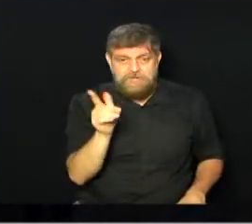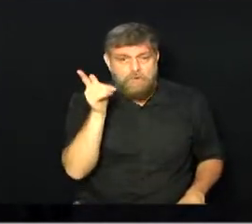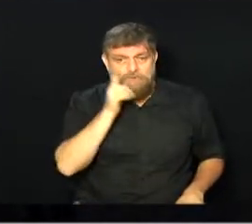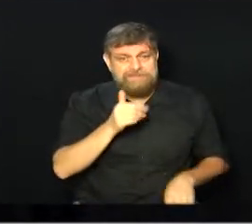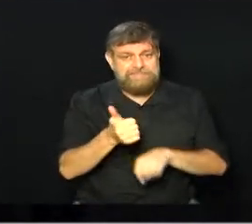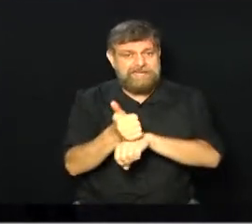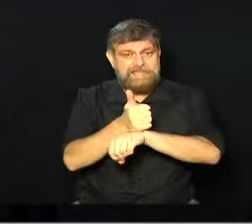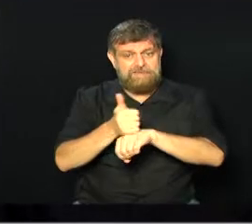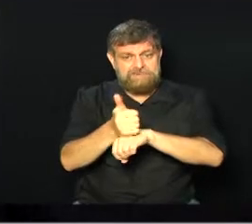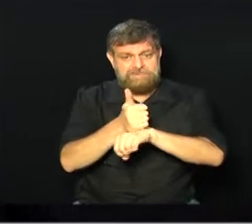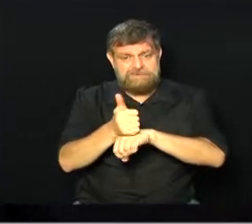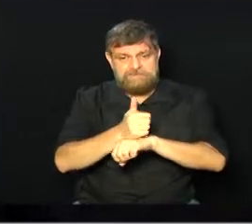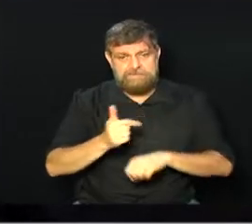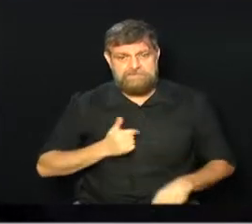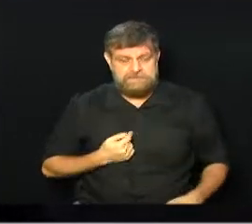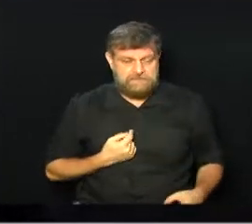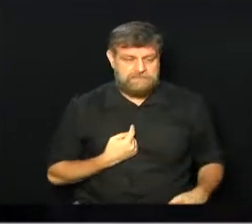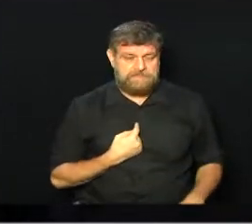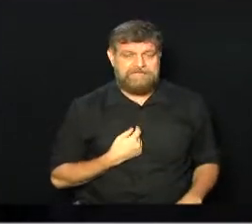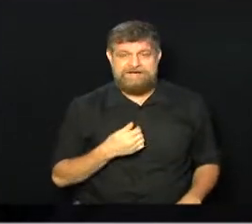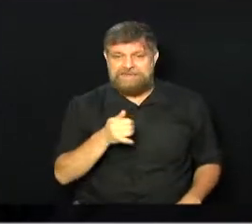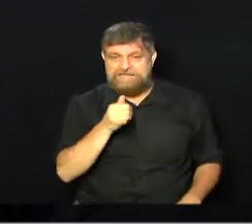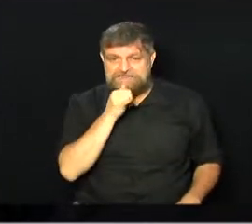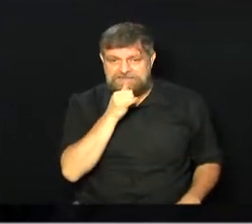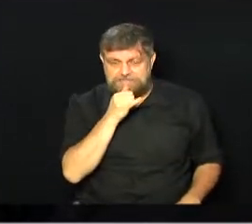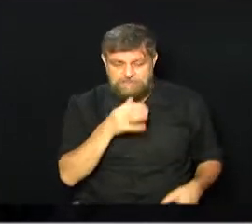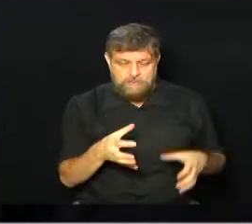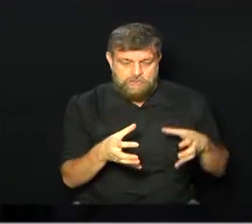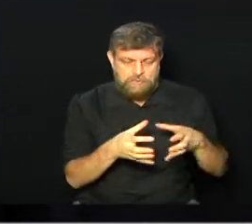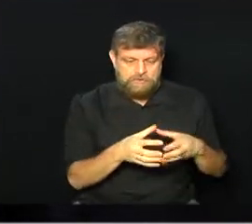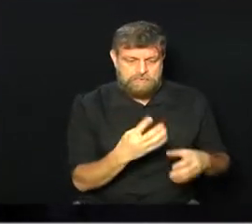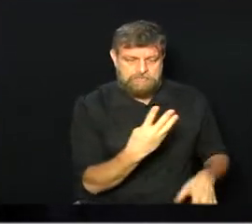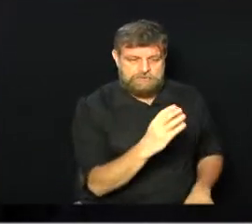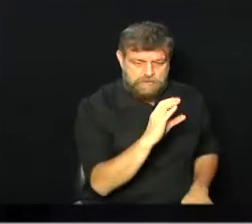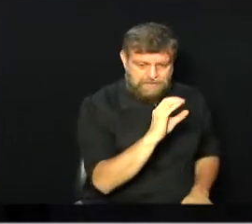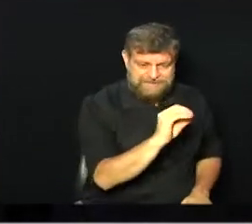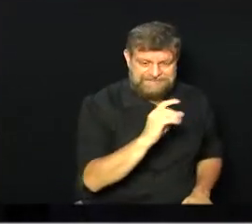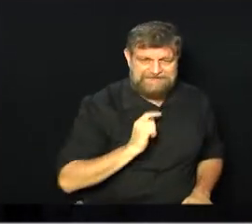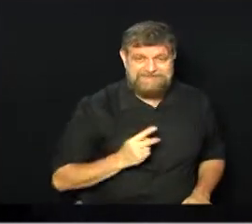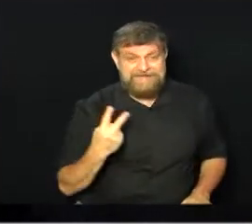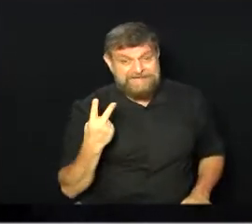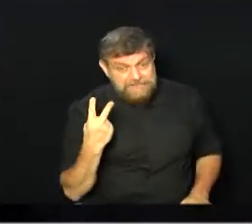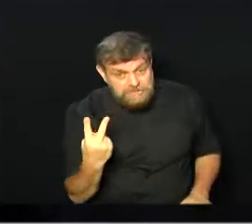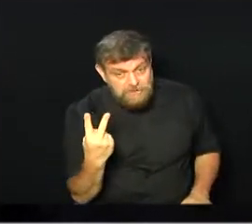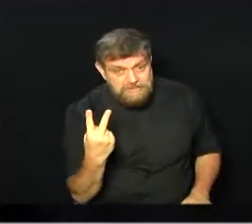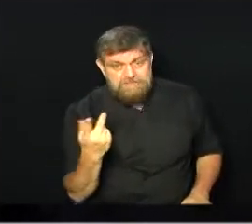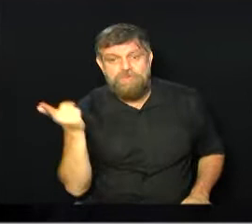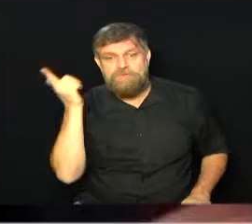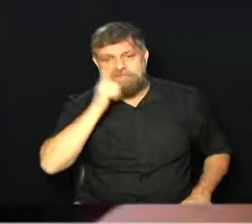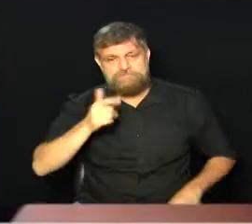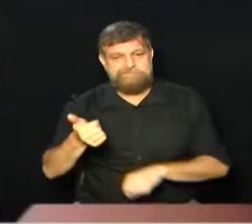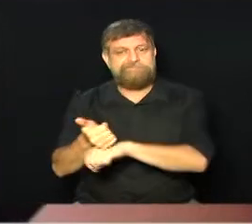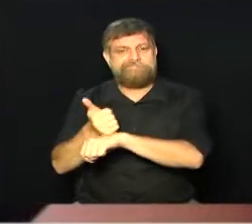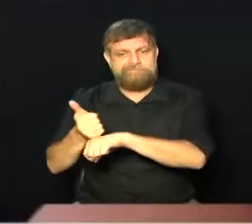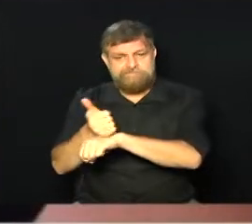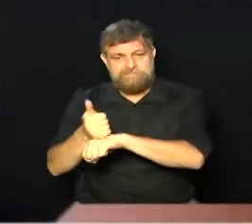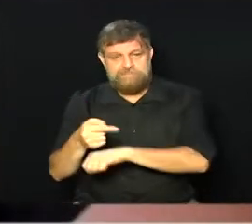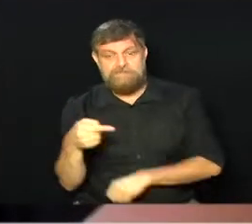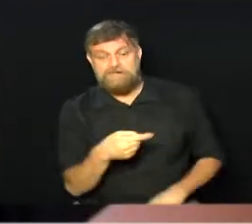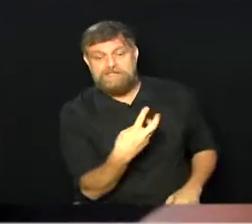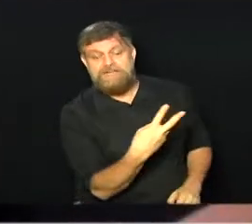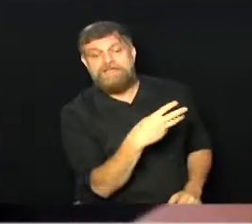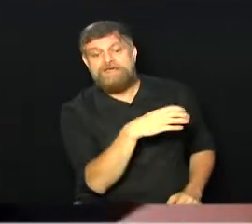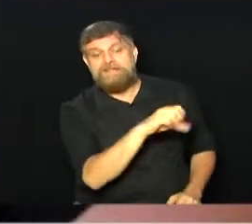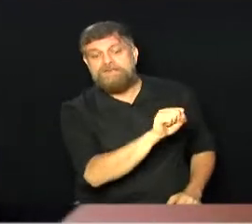vão virar dois jogadores. Então, é um percentual preocupante pelos outros 38 atletas que, às vezes, não estão preocupados